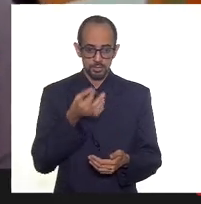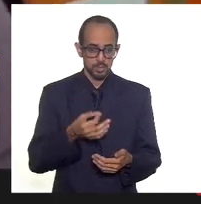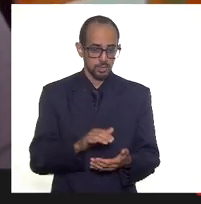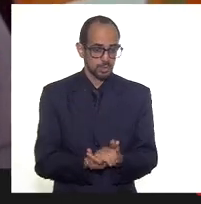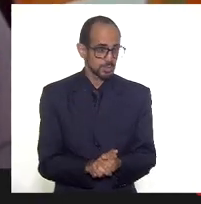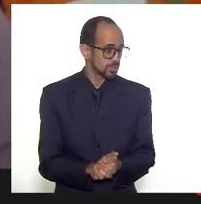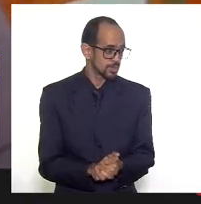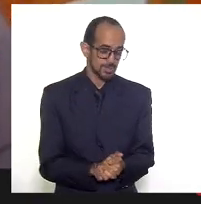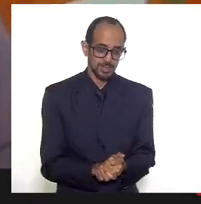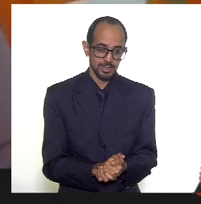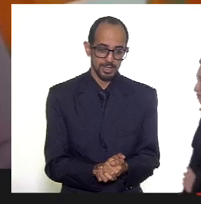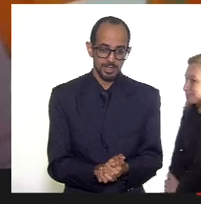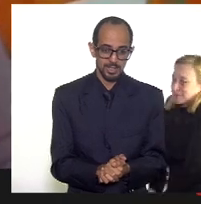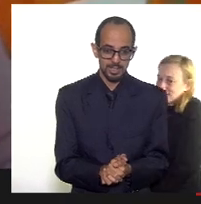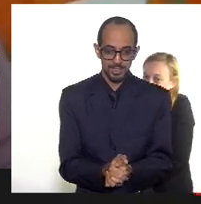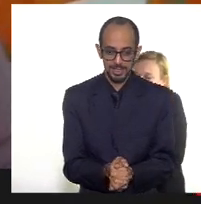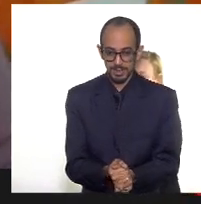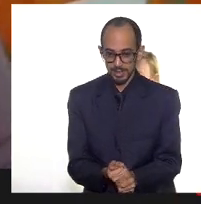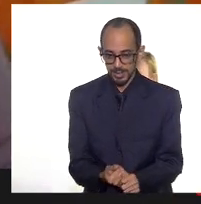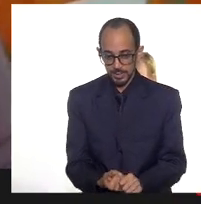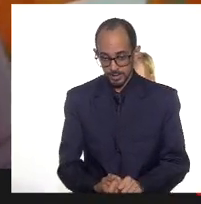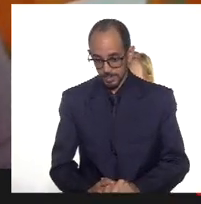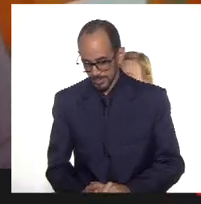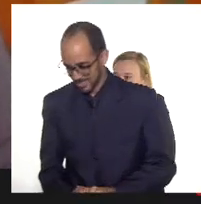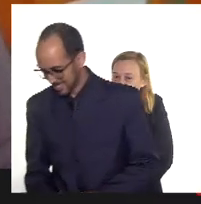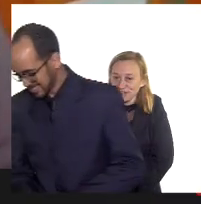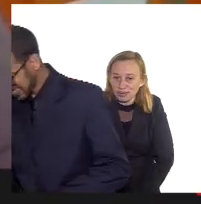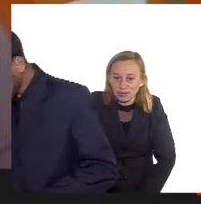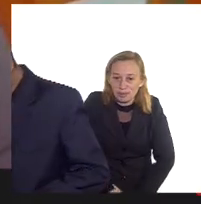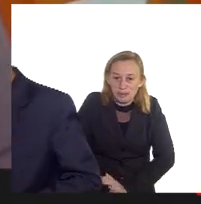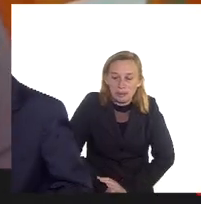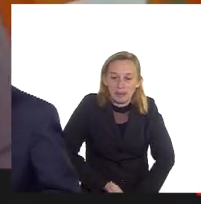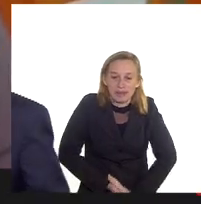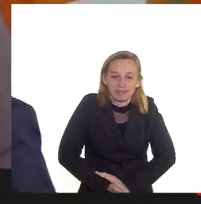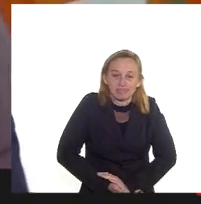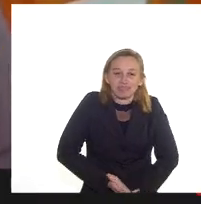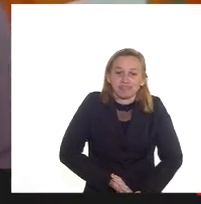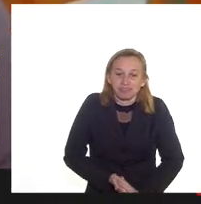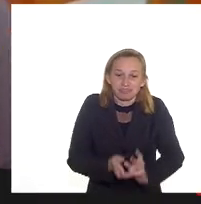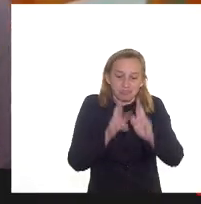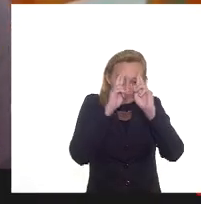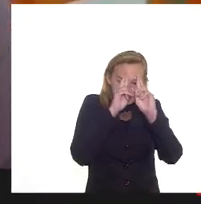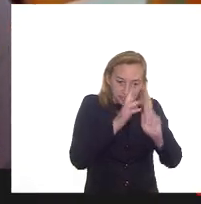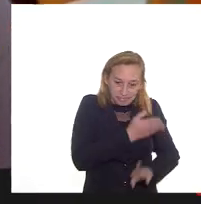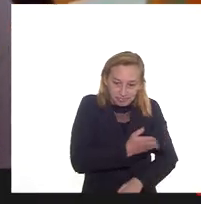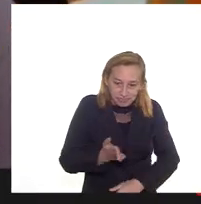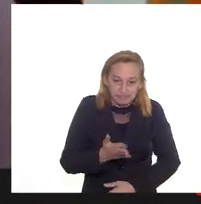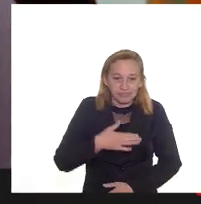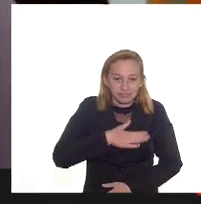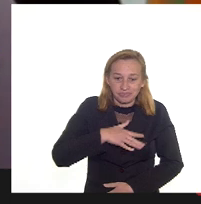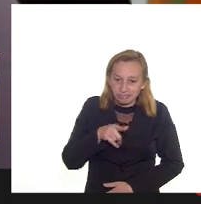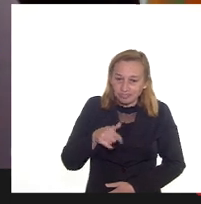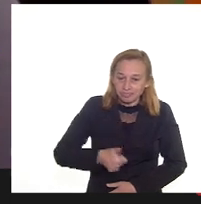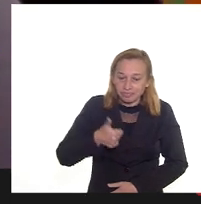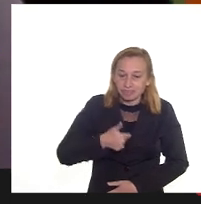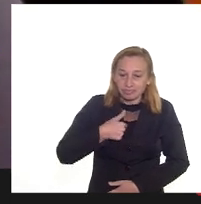é a desvantagem de falar depois, mas eu respeito muito, até gostei de vocês serem primeiros, eu estou aqui aprendendo ainda, vocês já